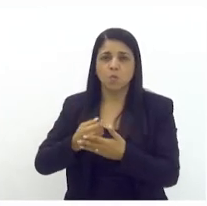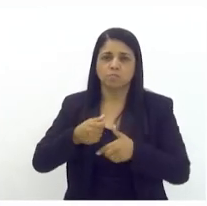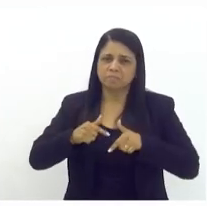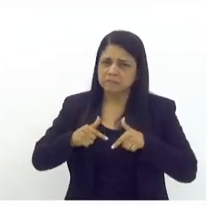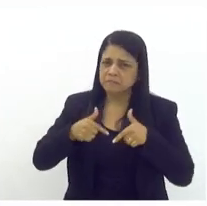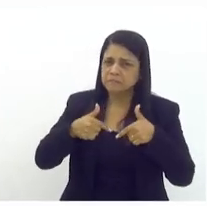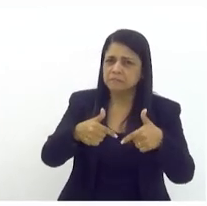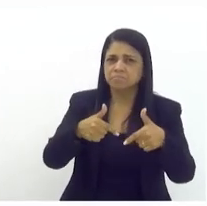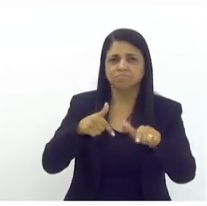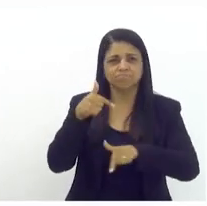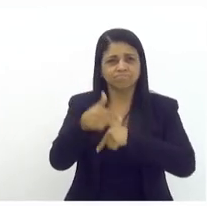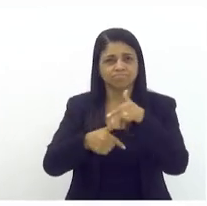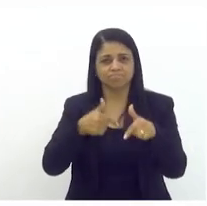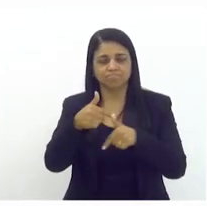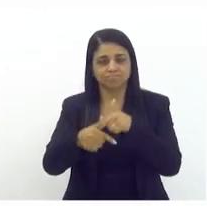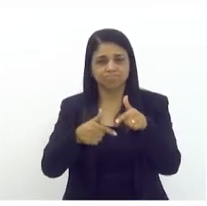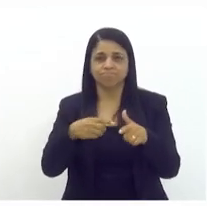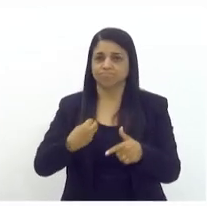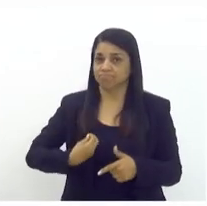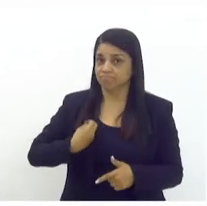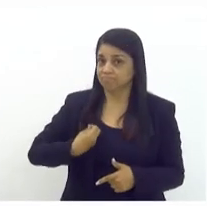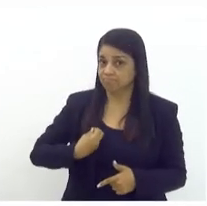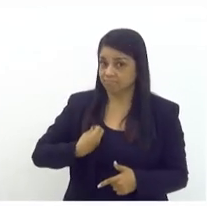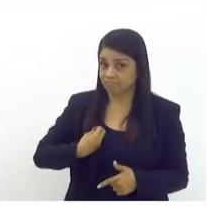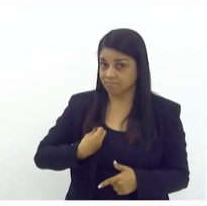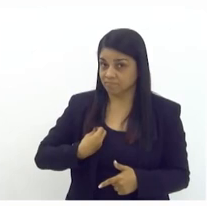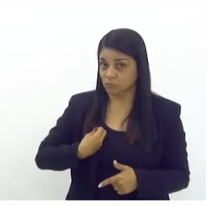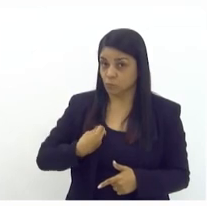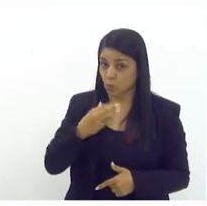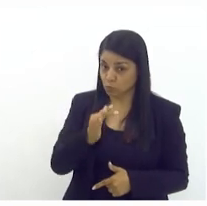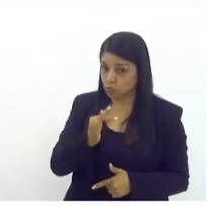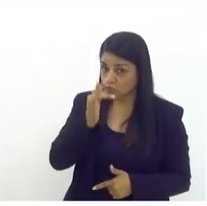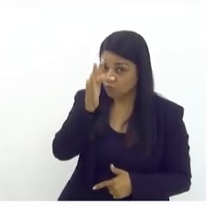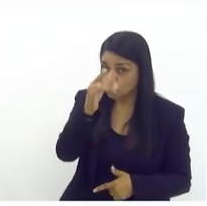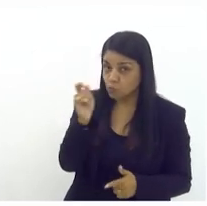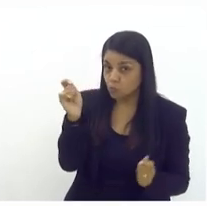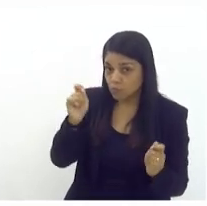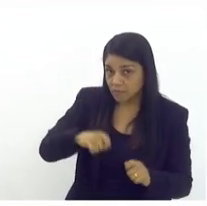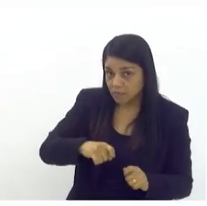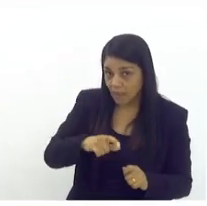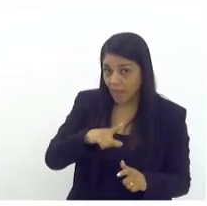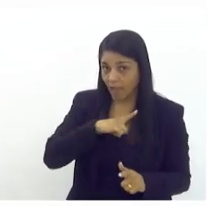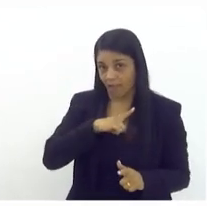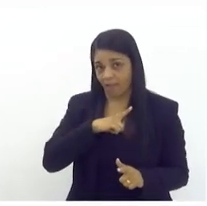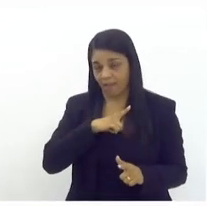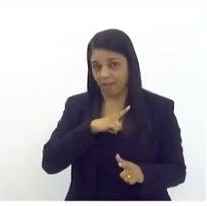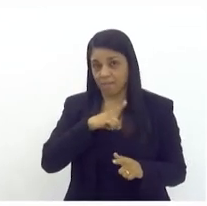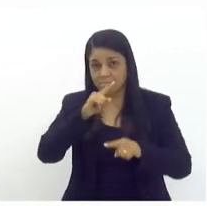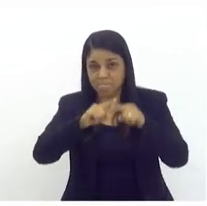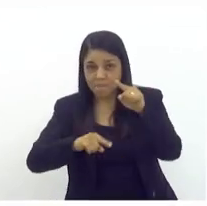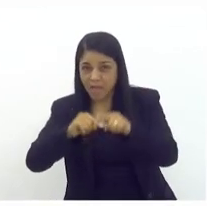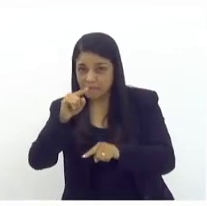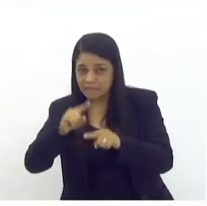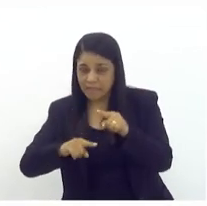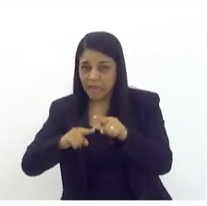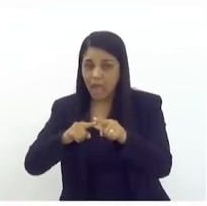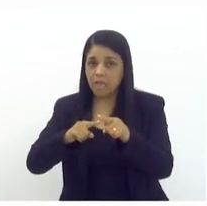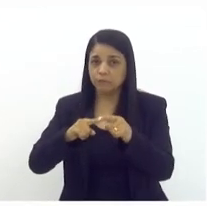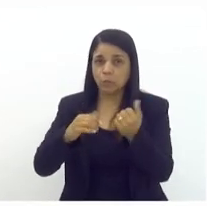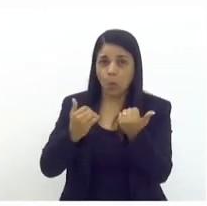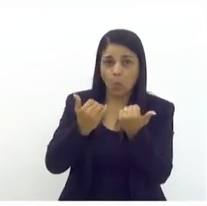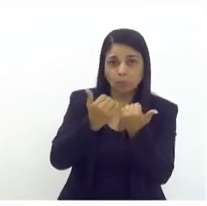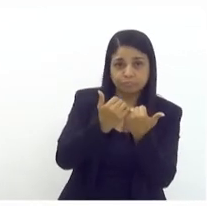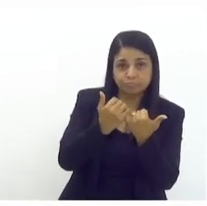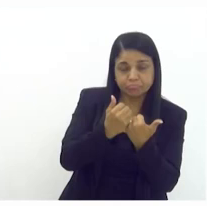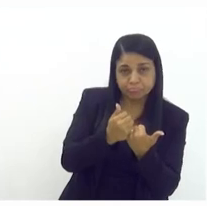serviços que existem ou que venham a existir materiais ou imateriais